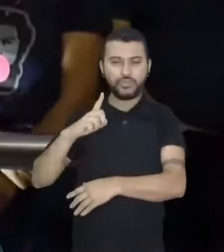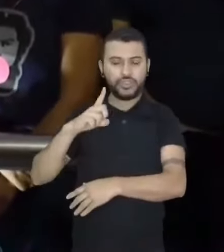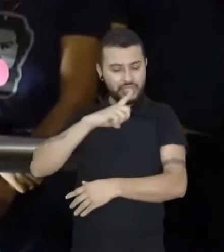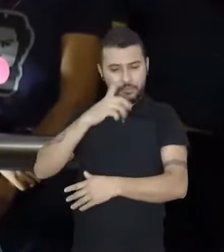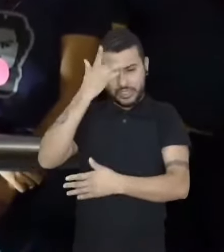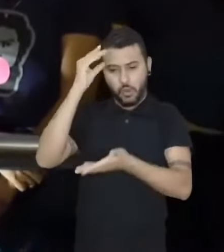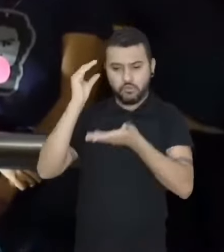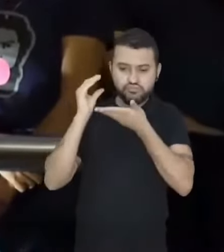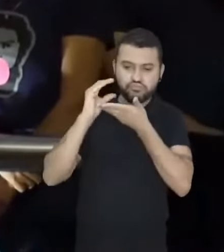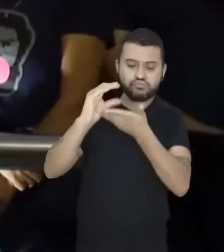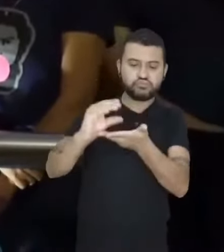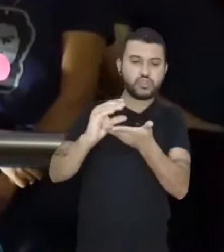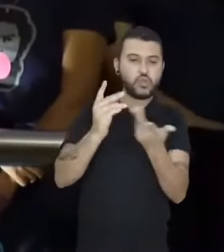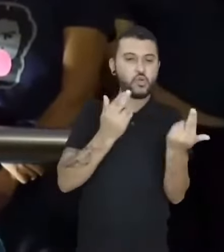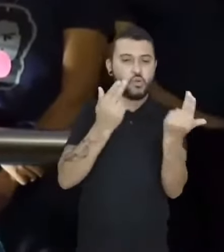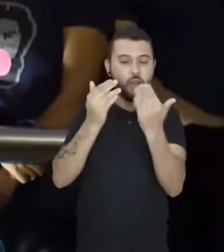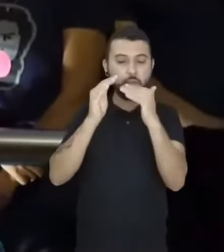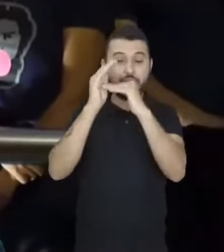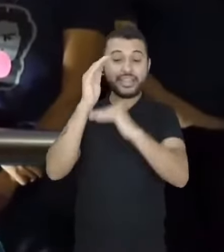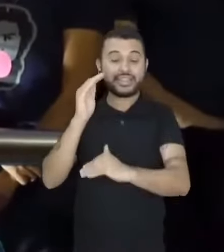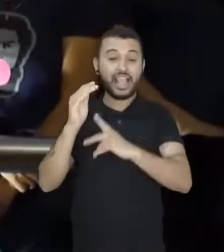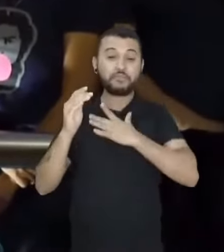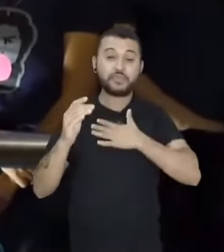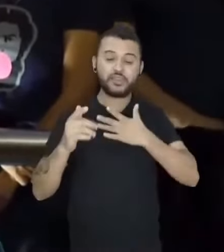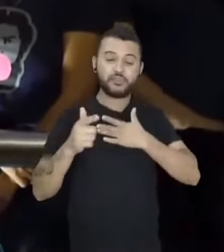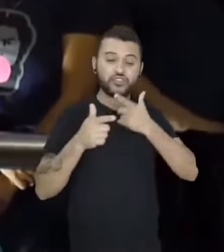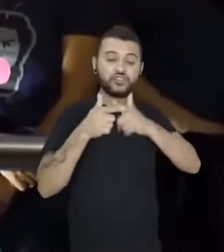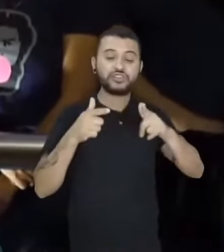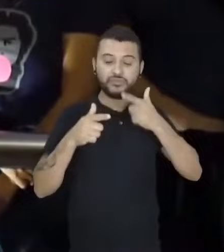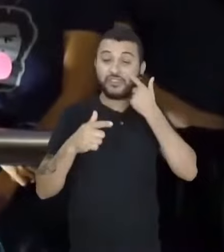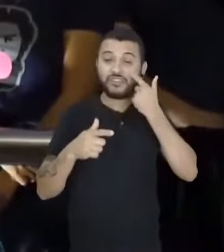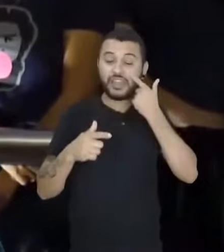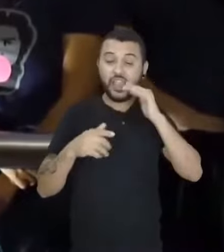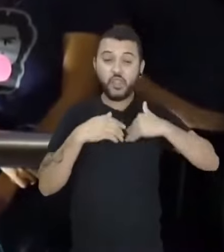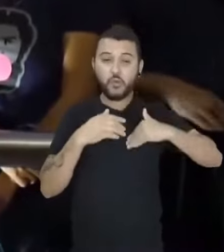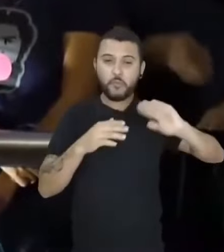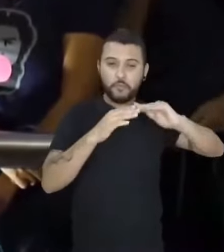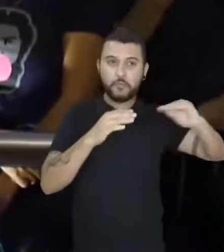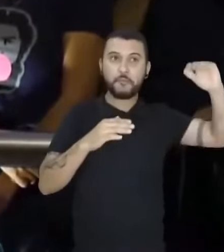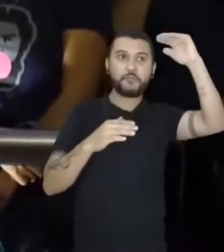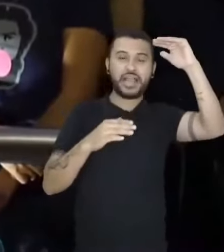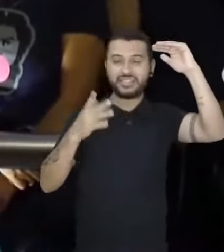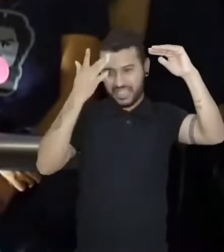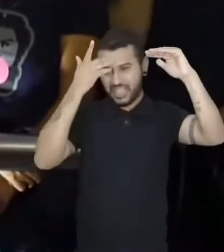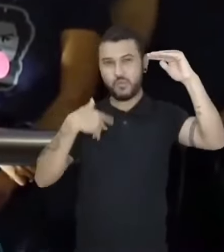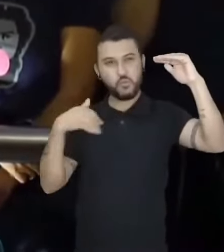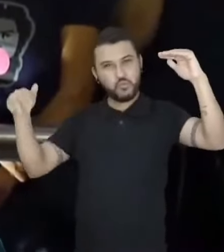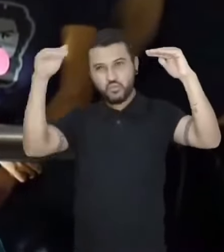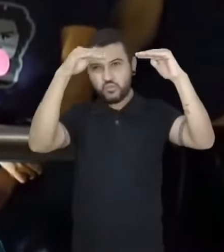colocou metade do dinheiro que eu coloquei no estado de Alagoas.